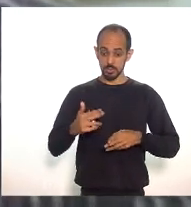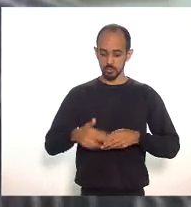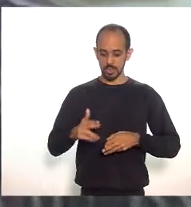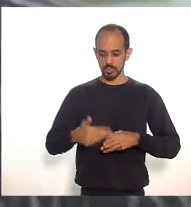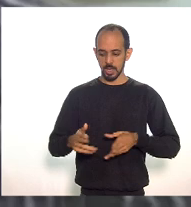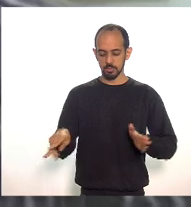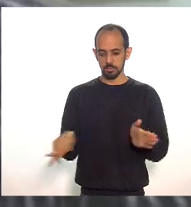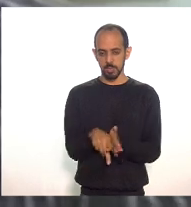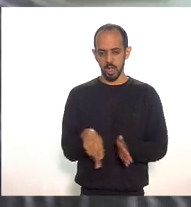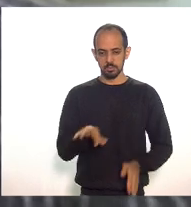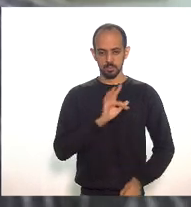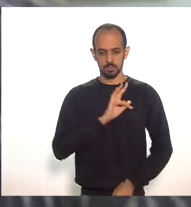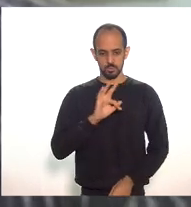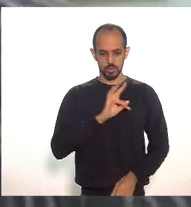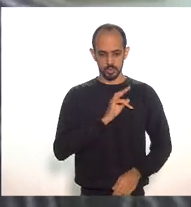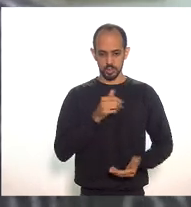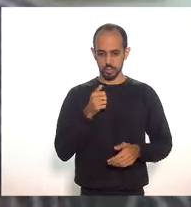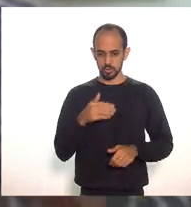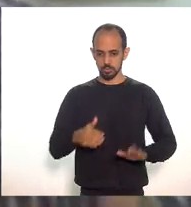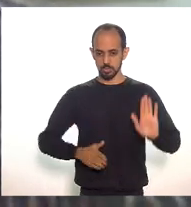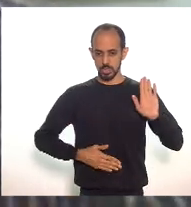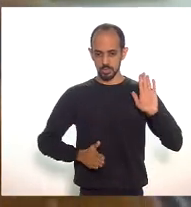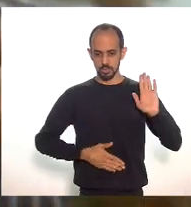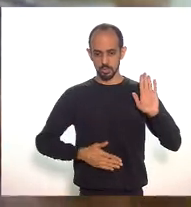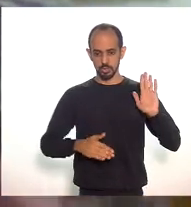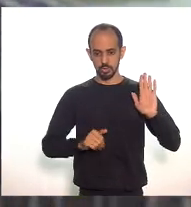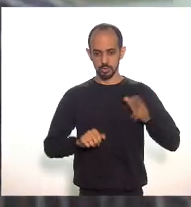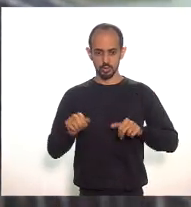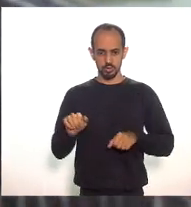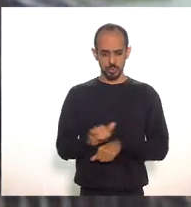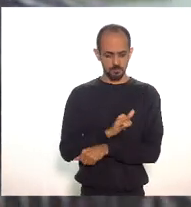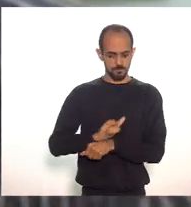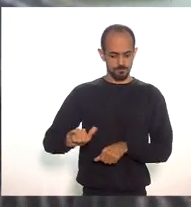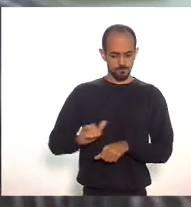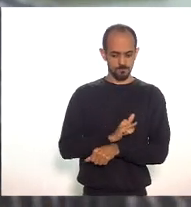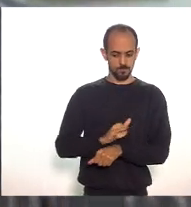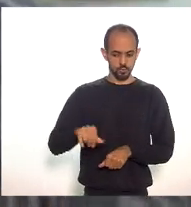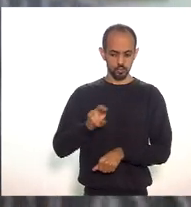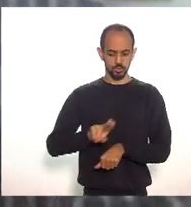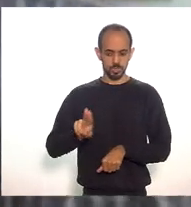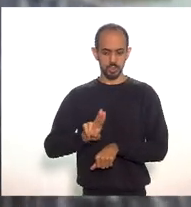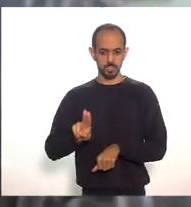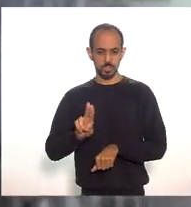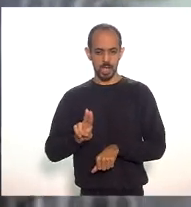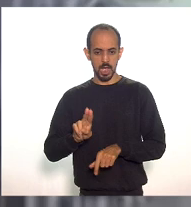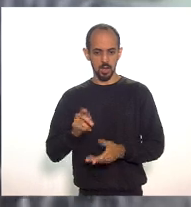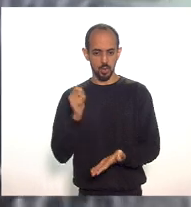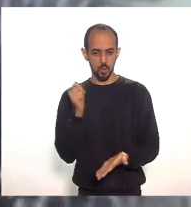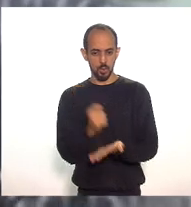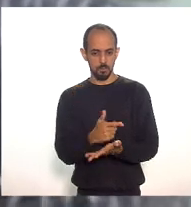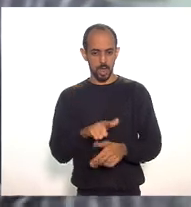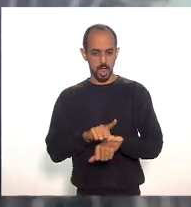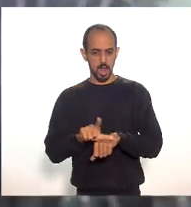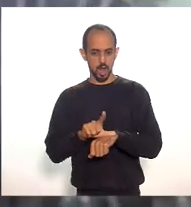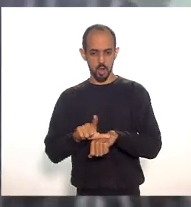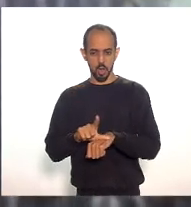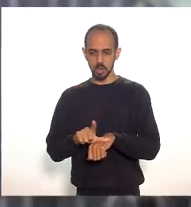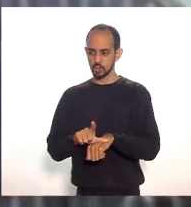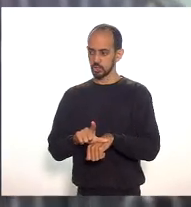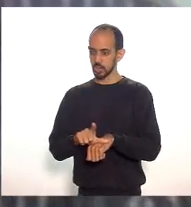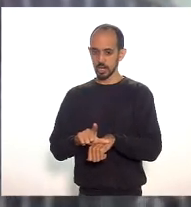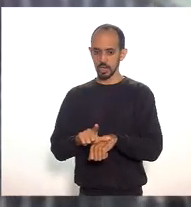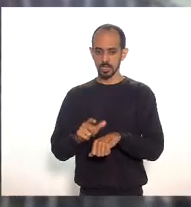ou seja os bandidos aceitaram os meios de utilizar compressas na loja